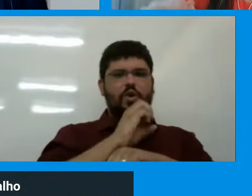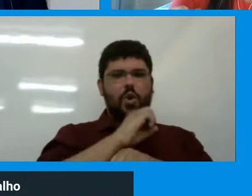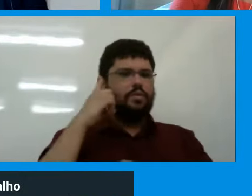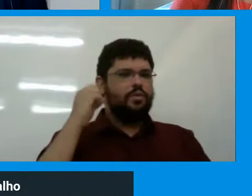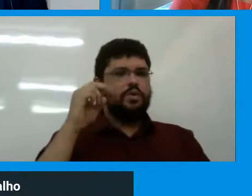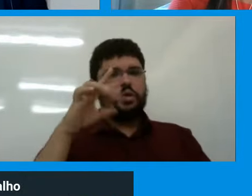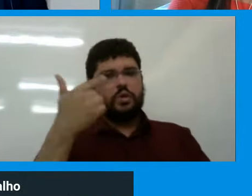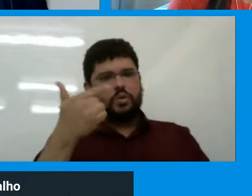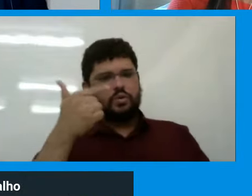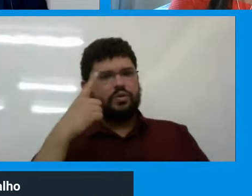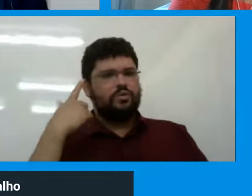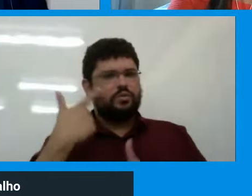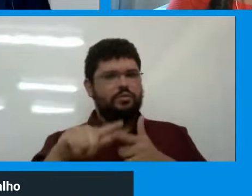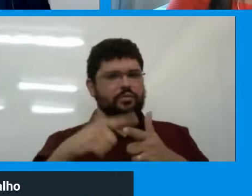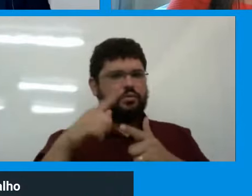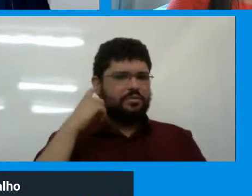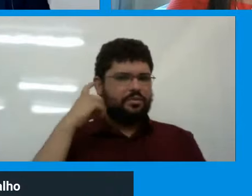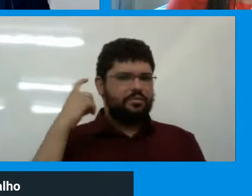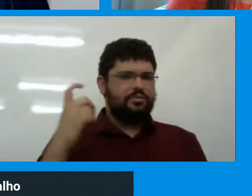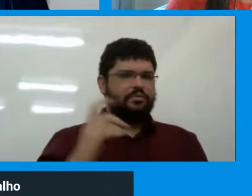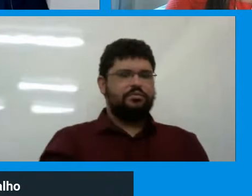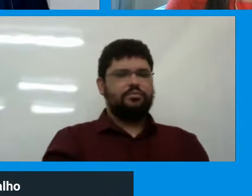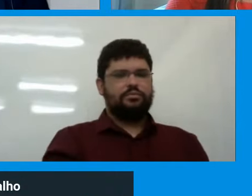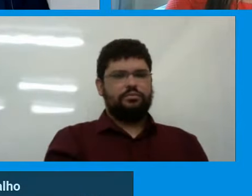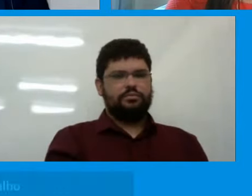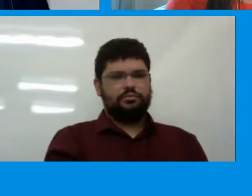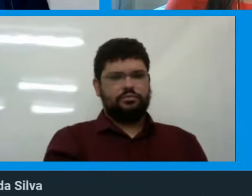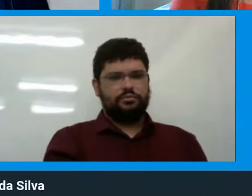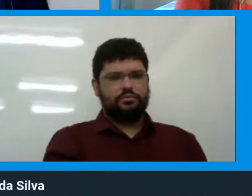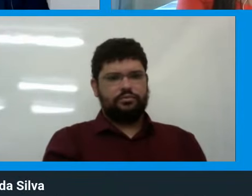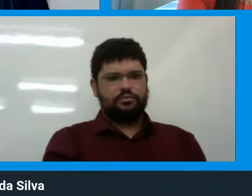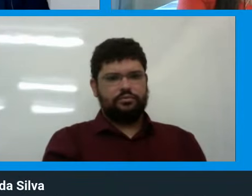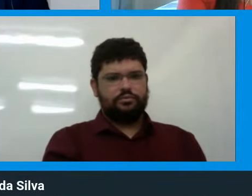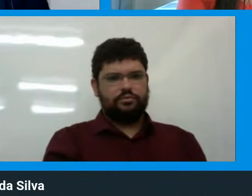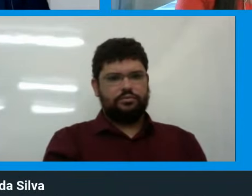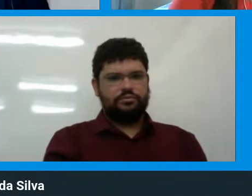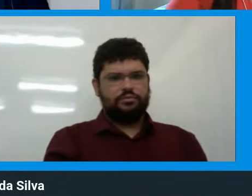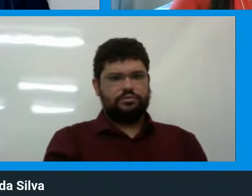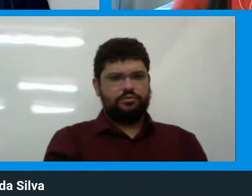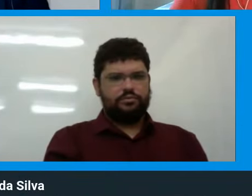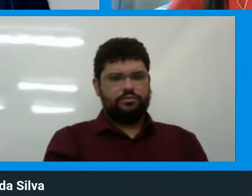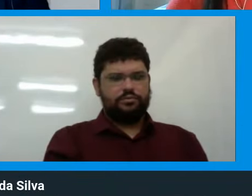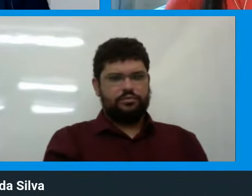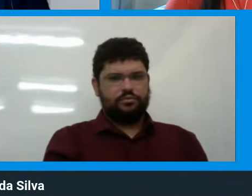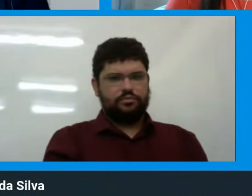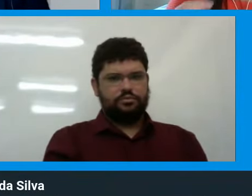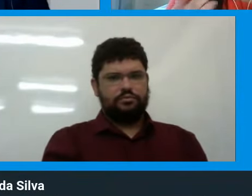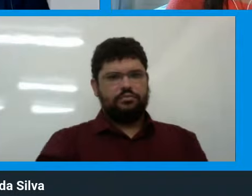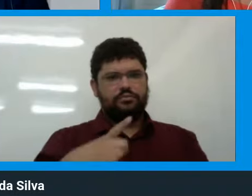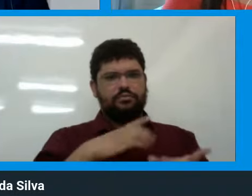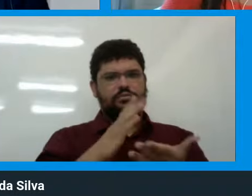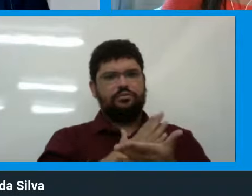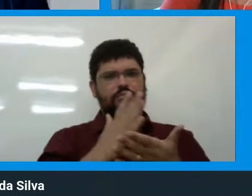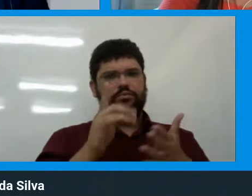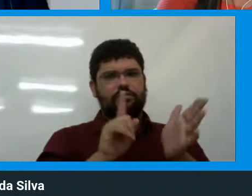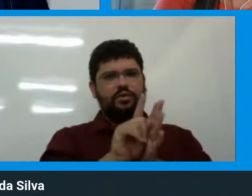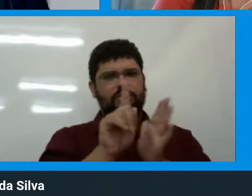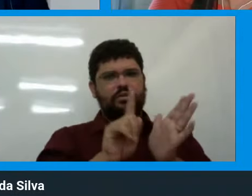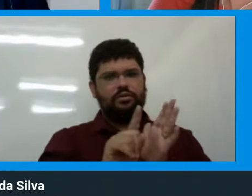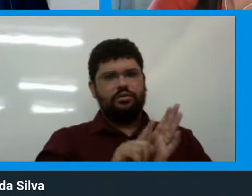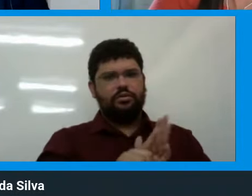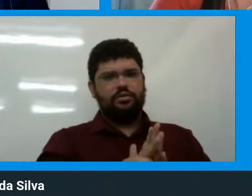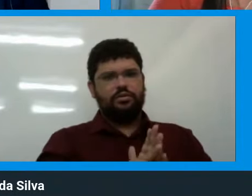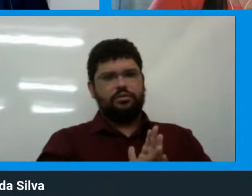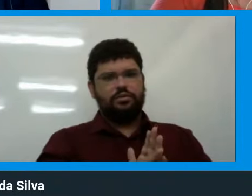que o som ficou um pouquinho baixo, mas... Tá bom. Pronto. Alguns questionamentos foram levados em